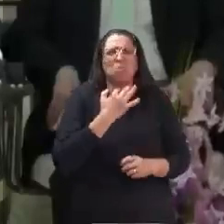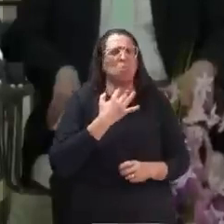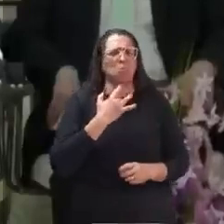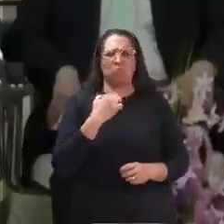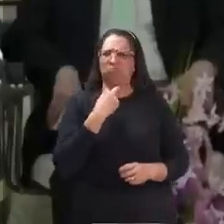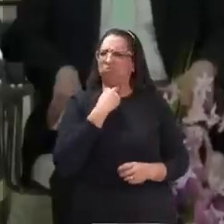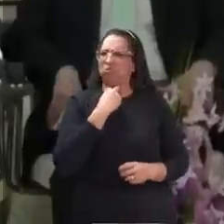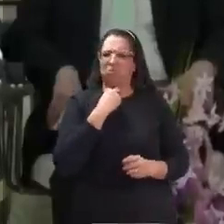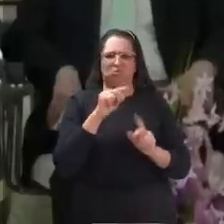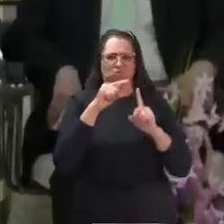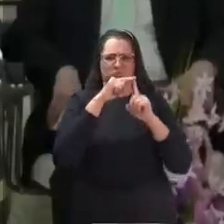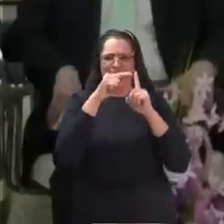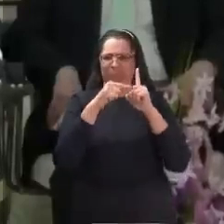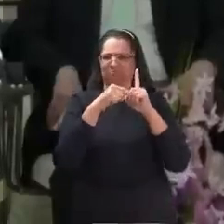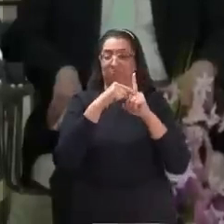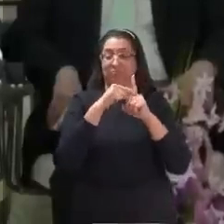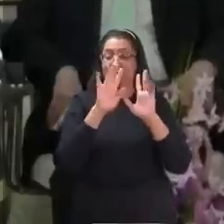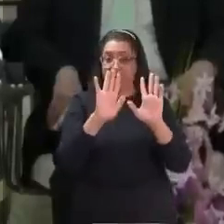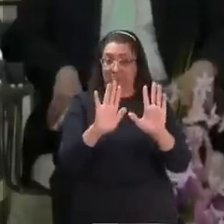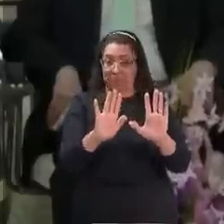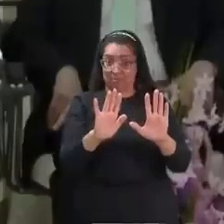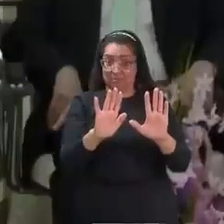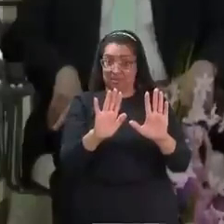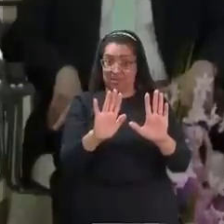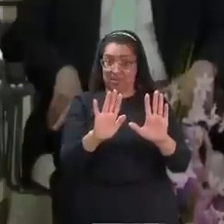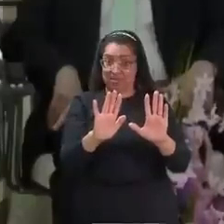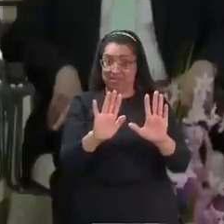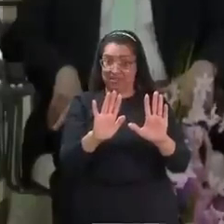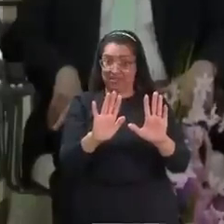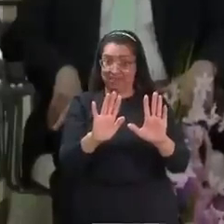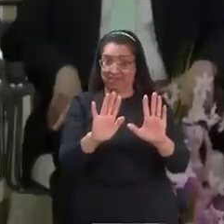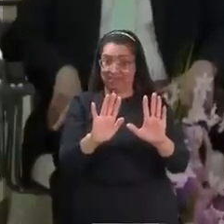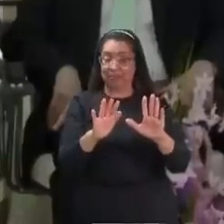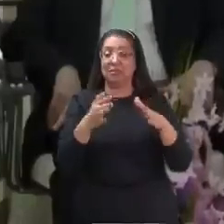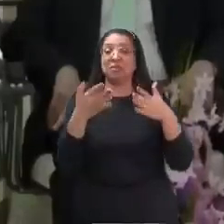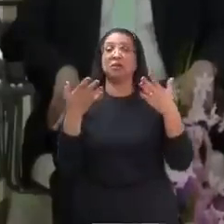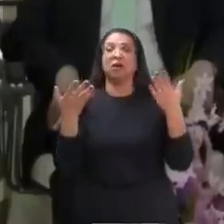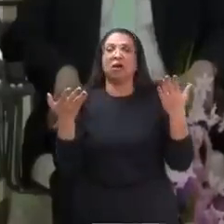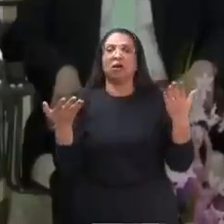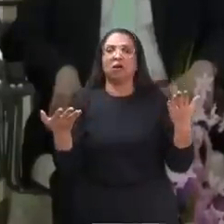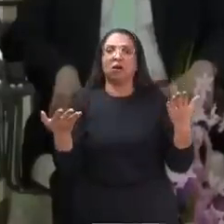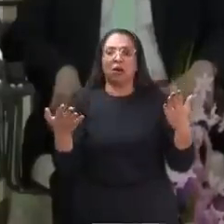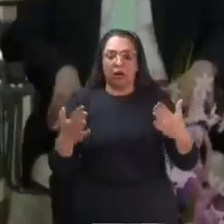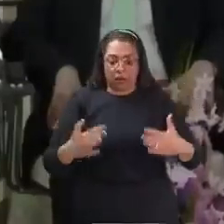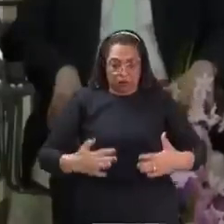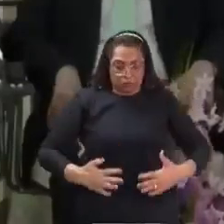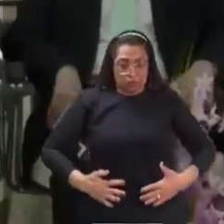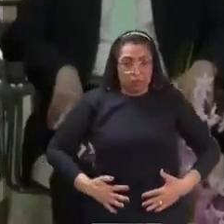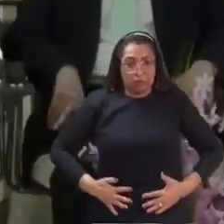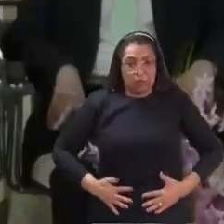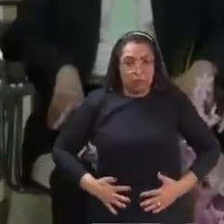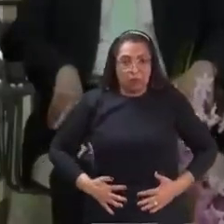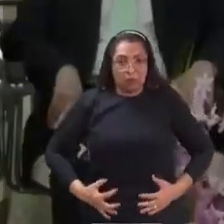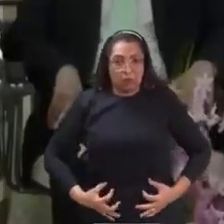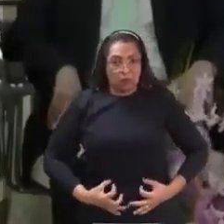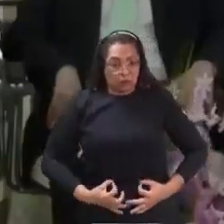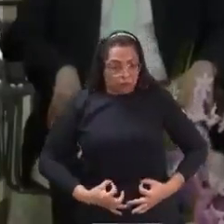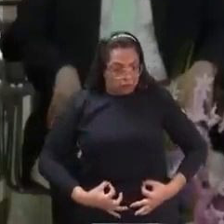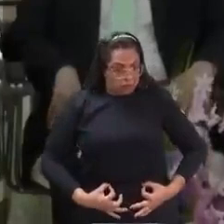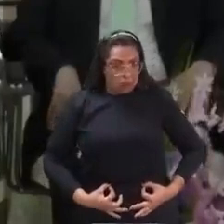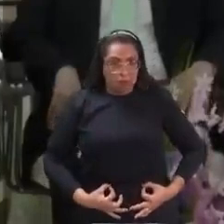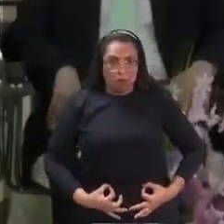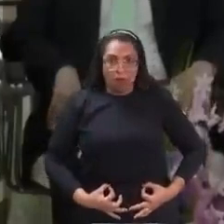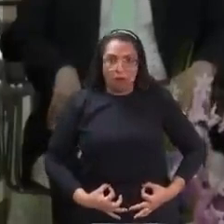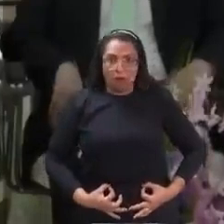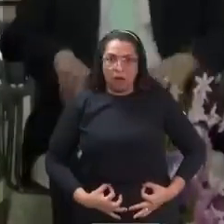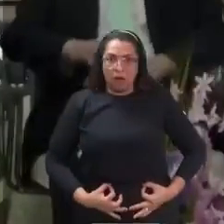observem que agora o ventre de Sara vai produzir, vai